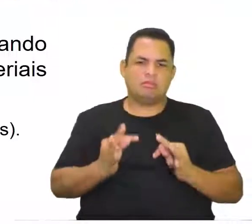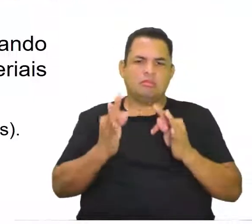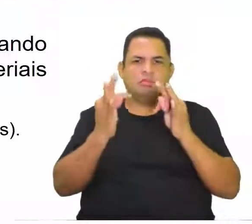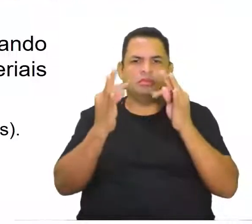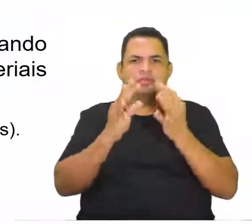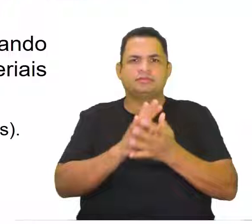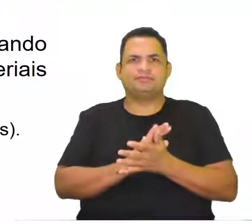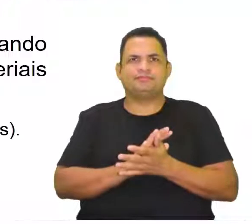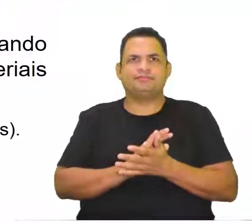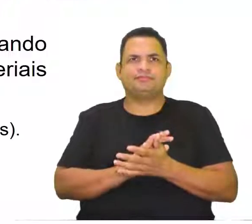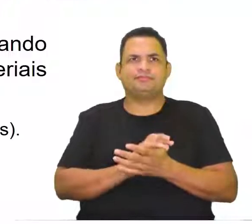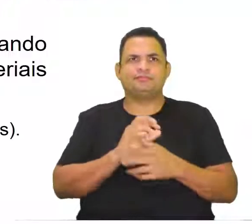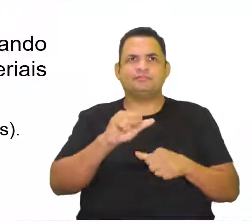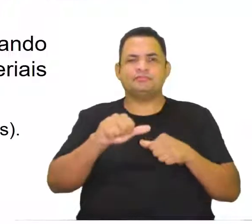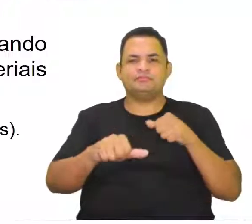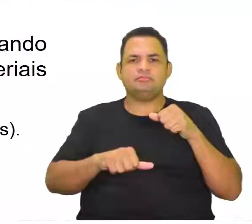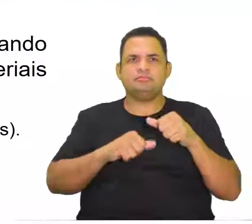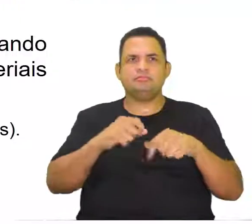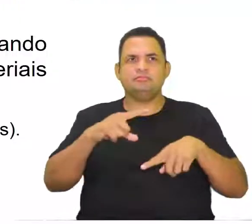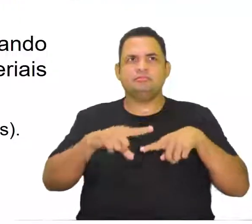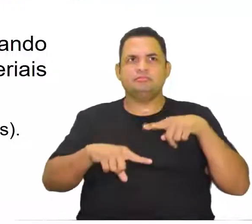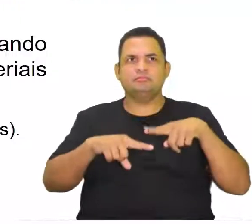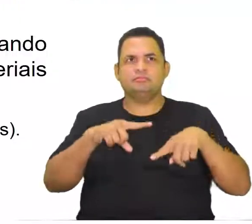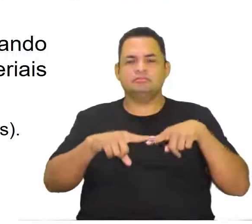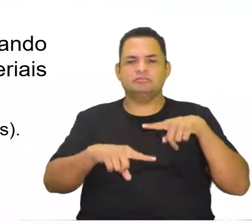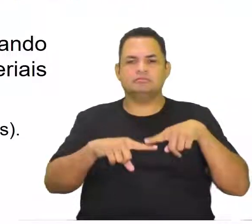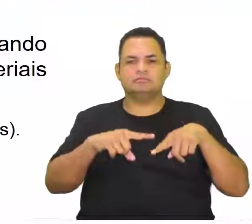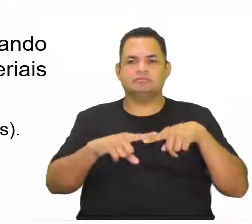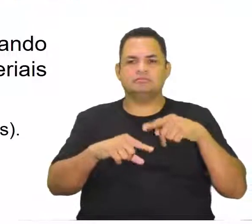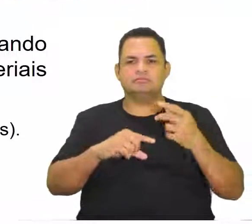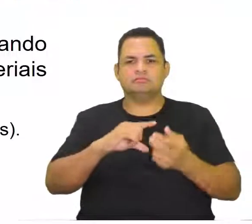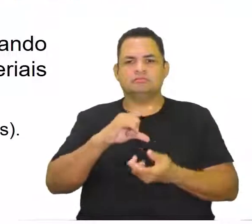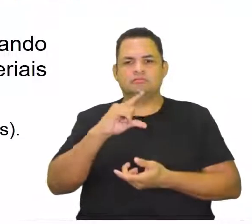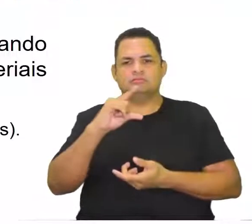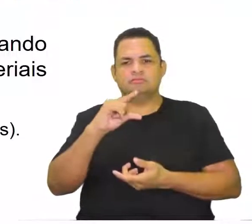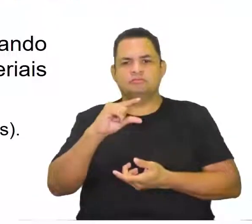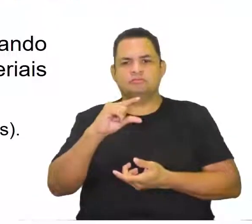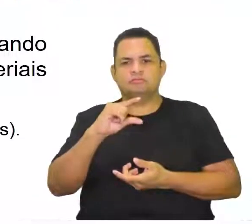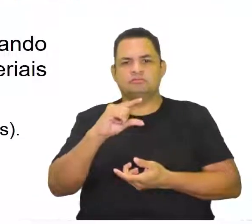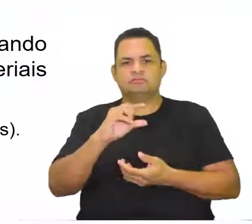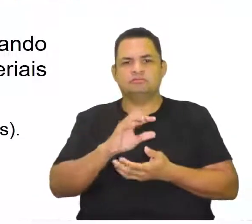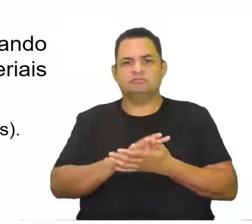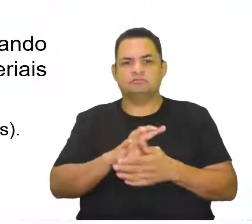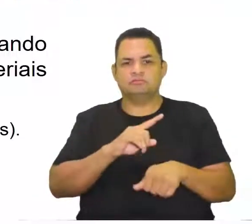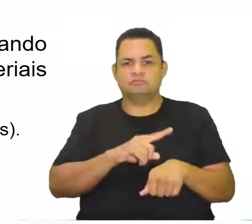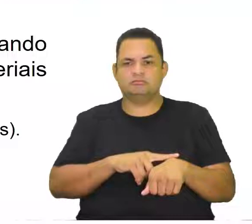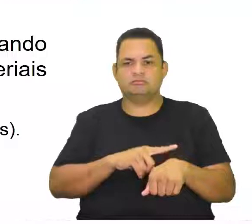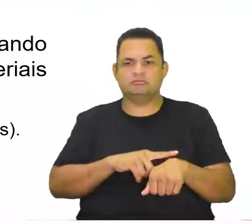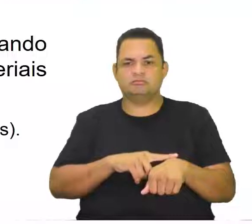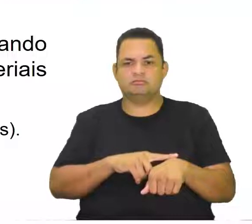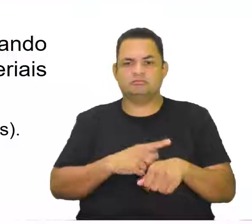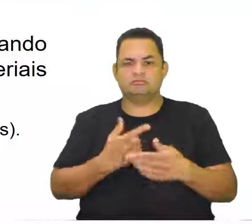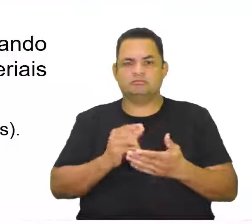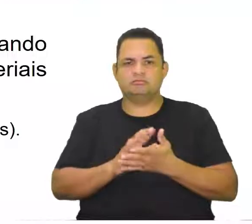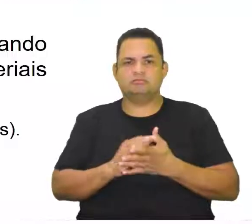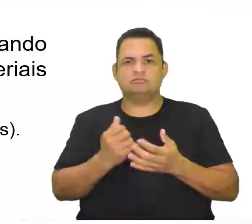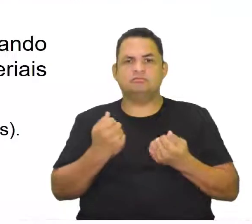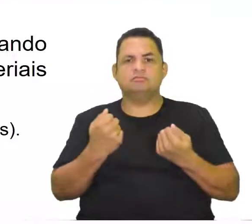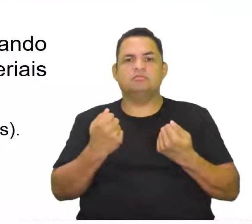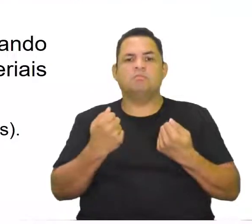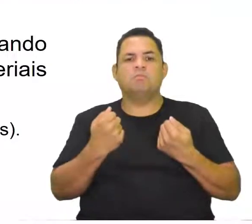tecnológico, que torna os produtos obsoletos em pouco tempo, é um fator que deve